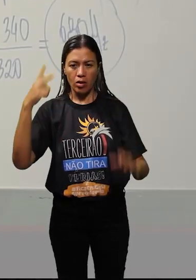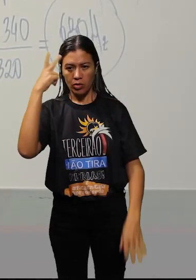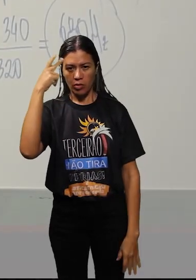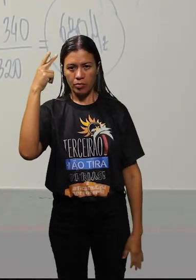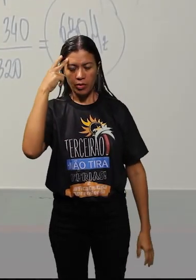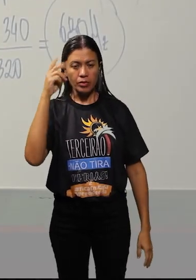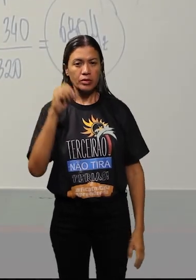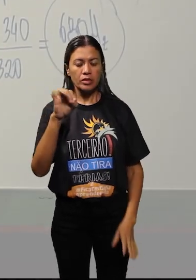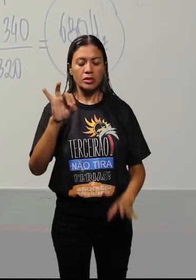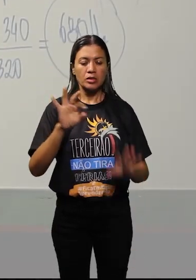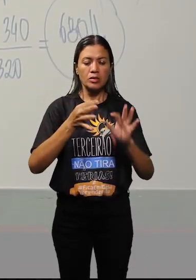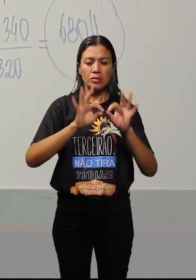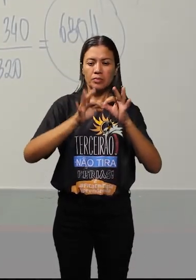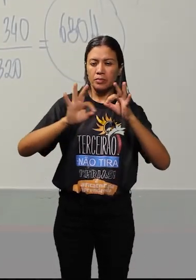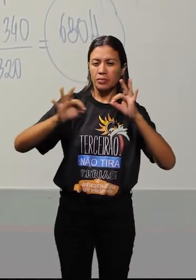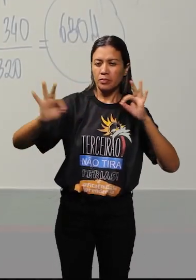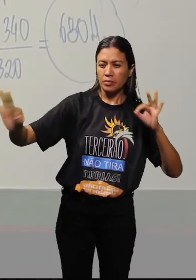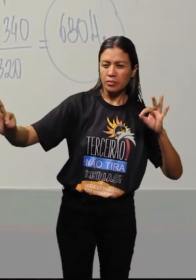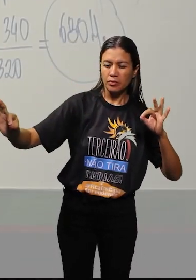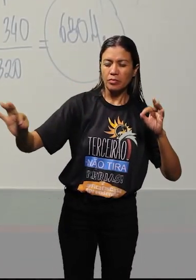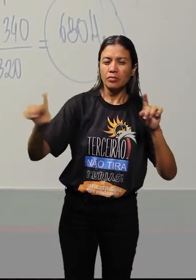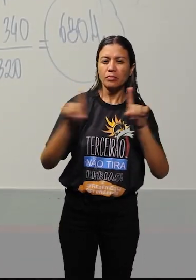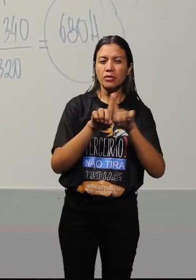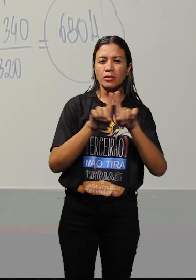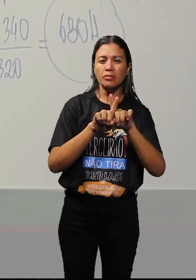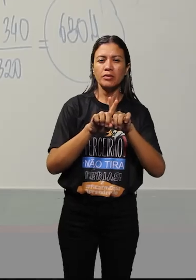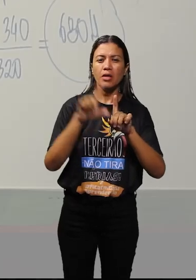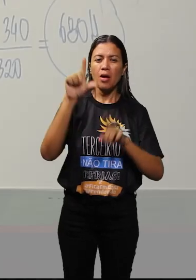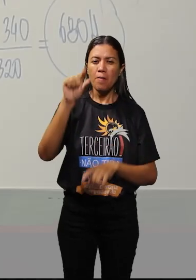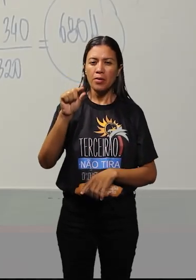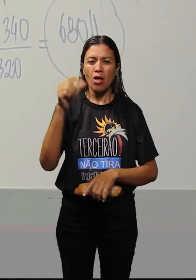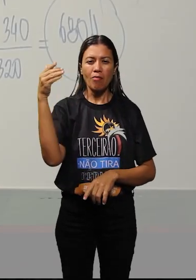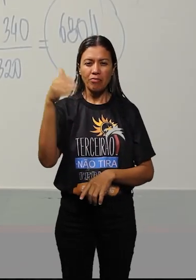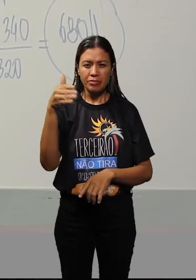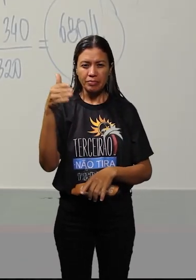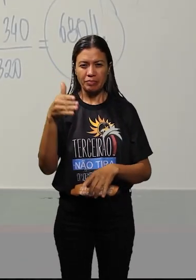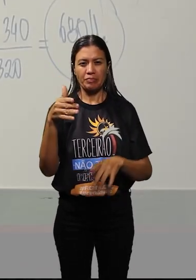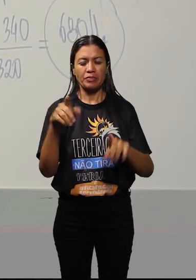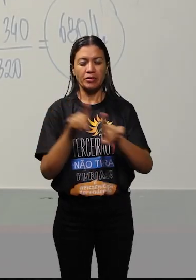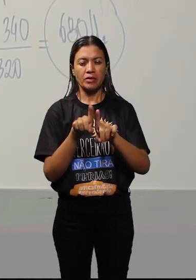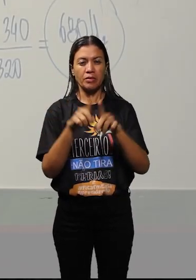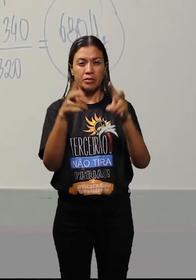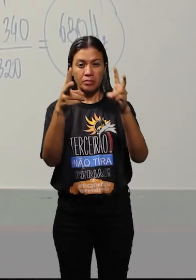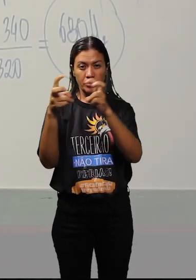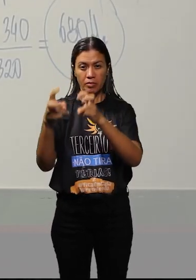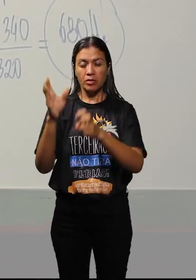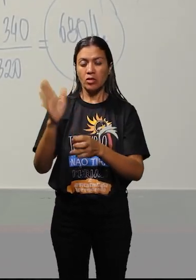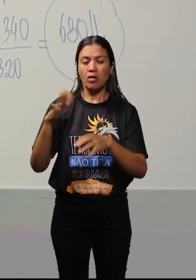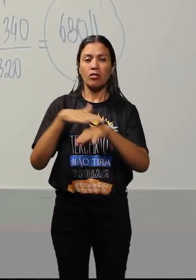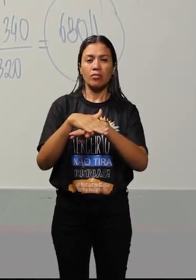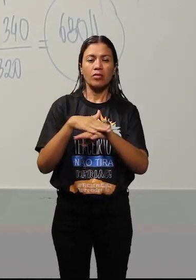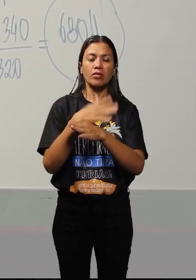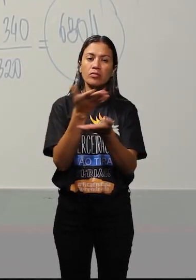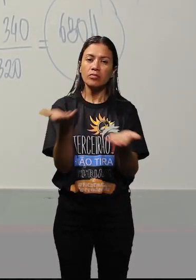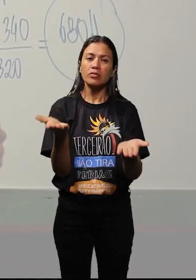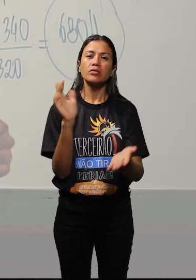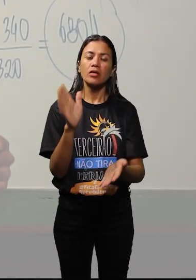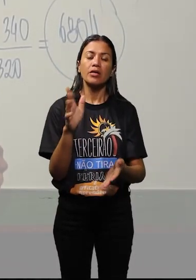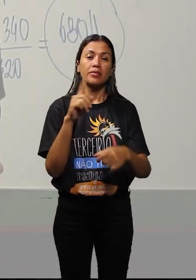aproximação relativa, a tendência que eu tenha é que eu perceba uma frequência cada vez maior.